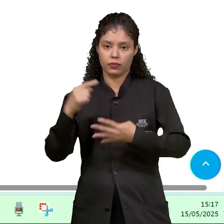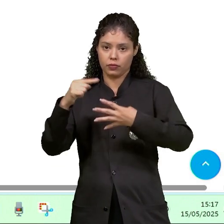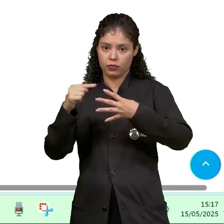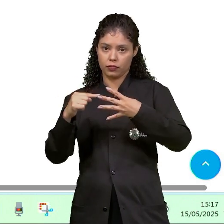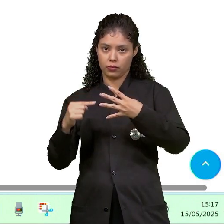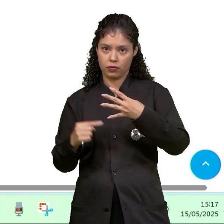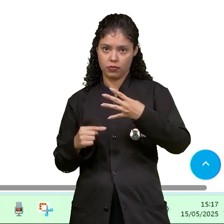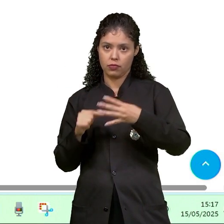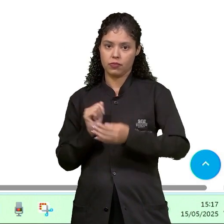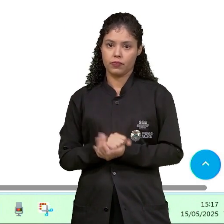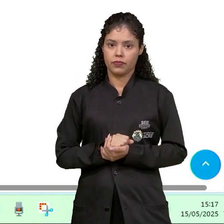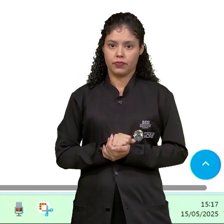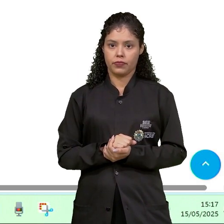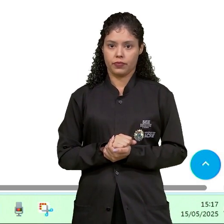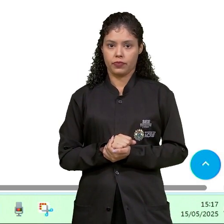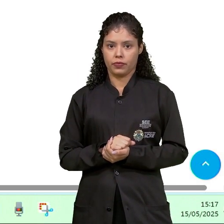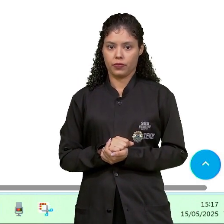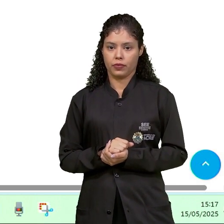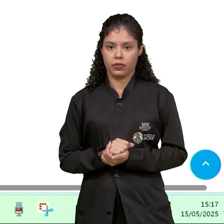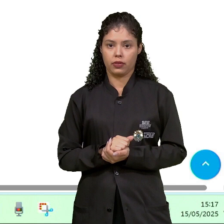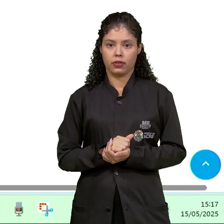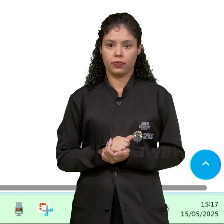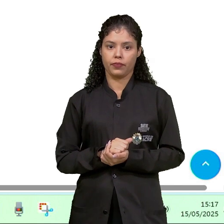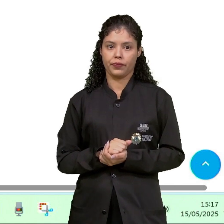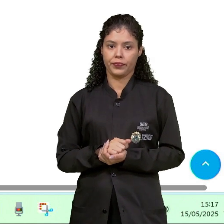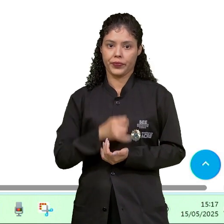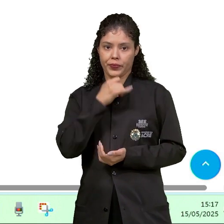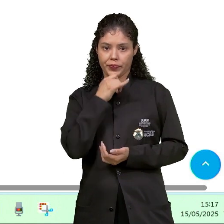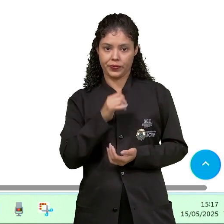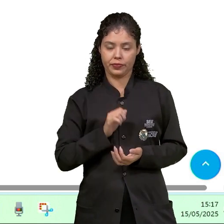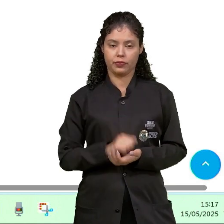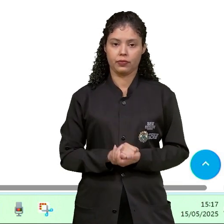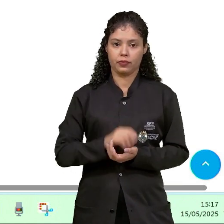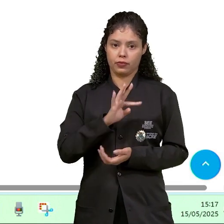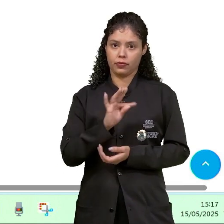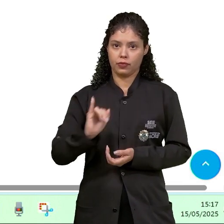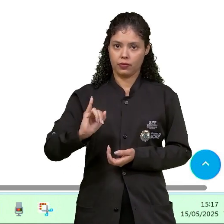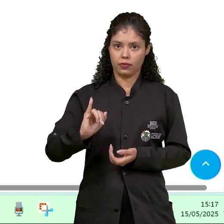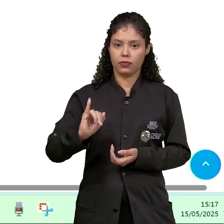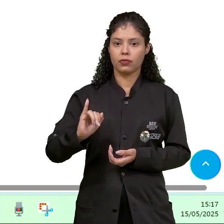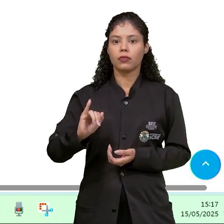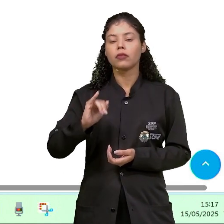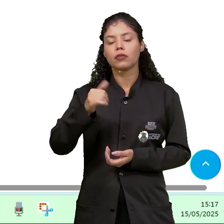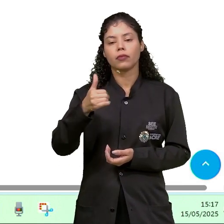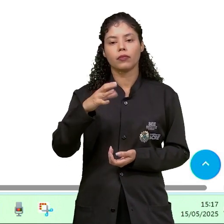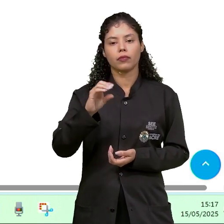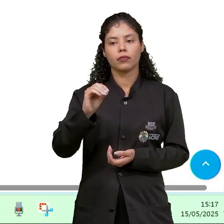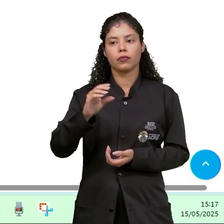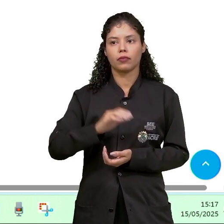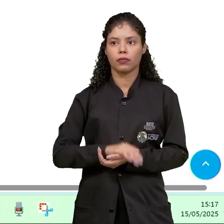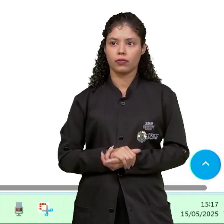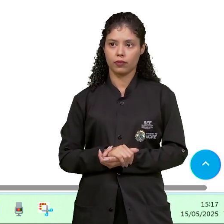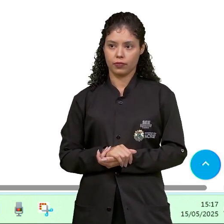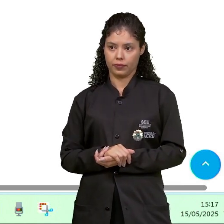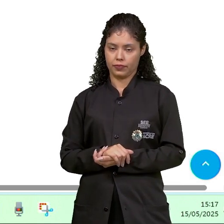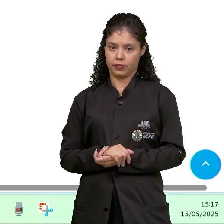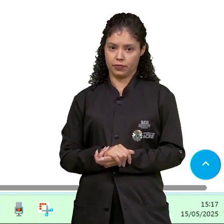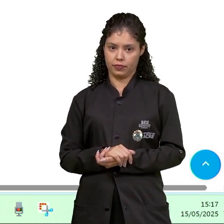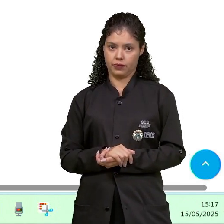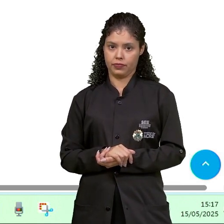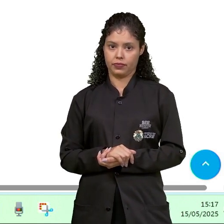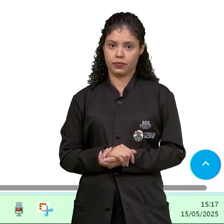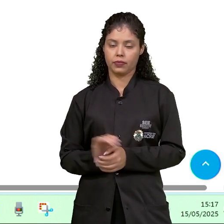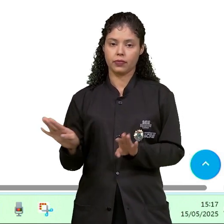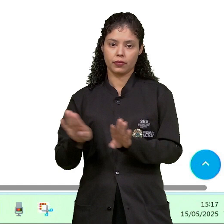4, acompanhamento, tá? Por exemplo, gestão de TI, sistemas corporativos, foram 10. Demanda interna, solicitação